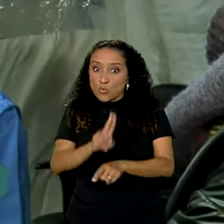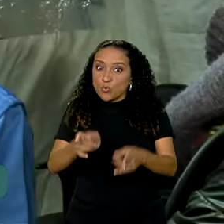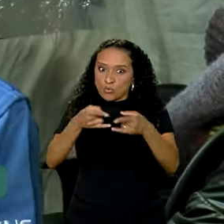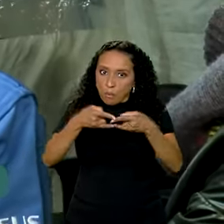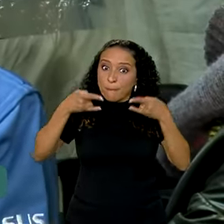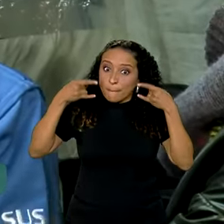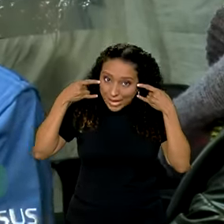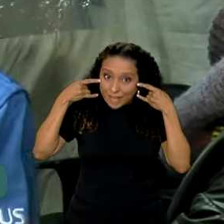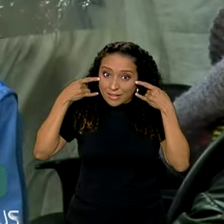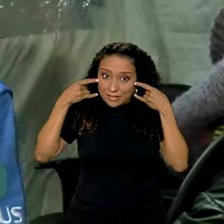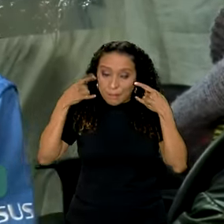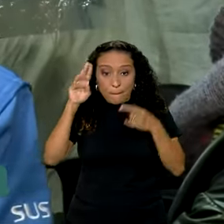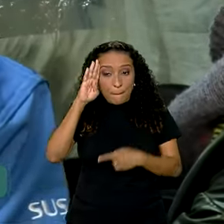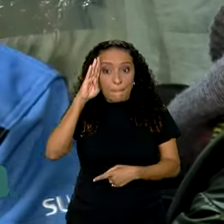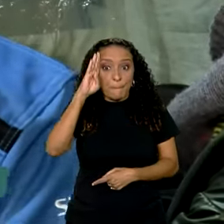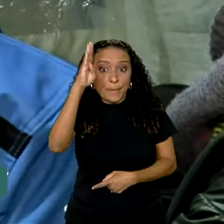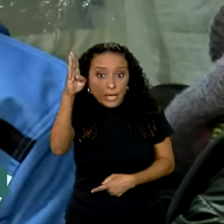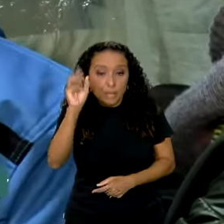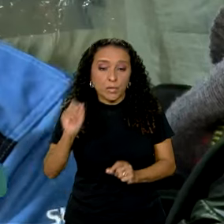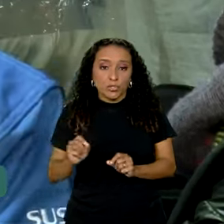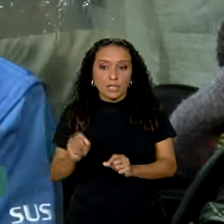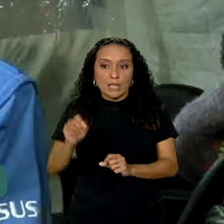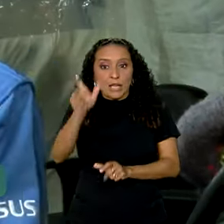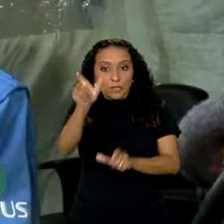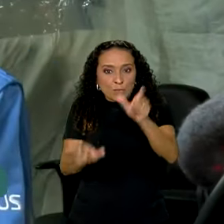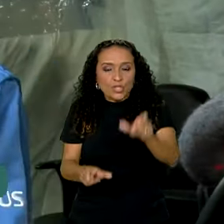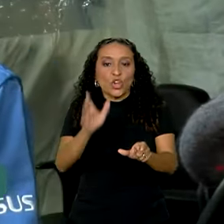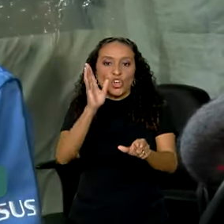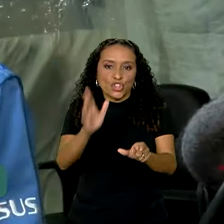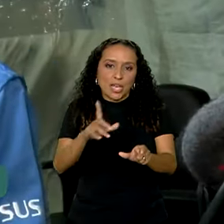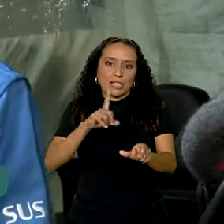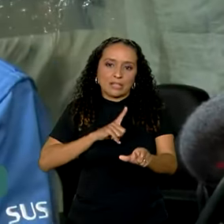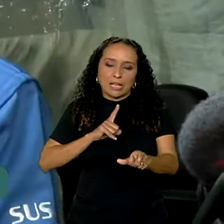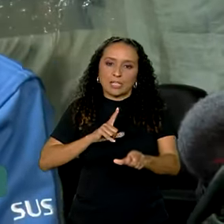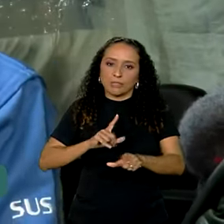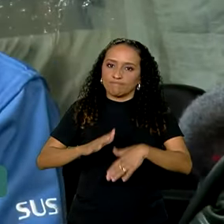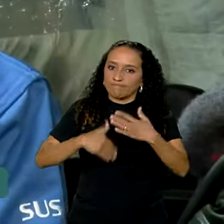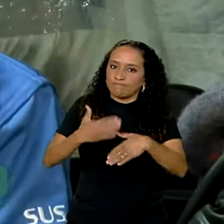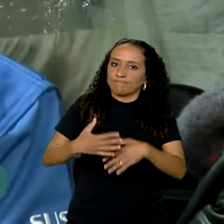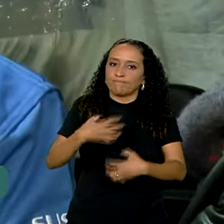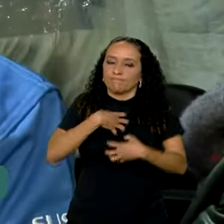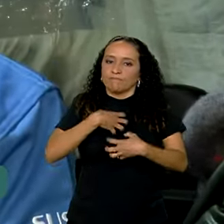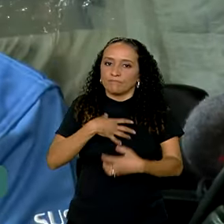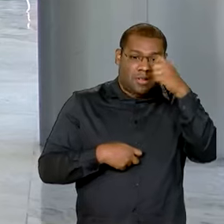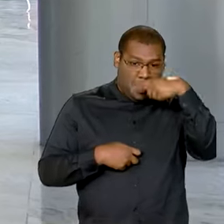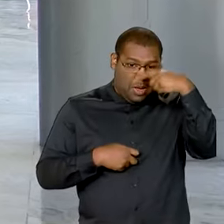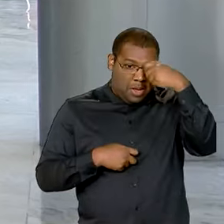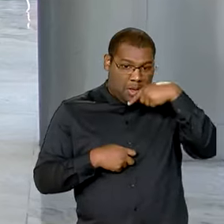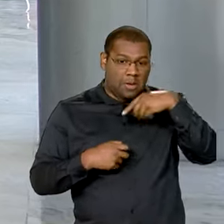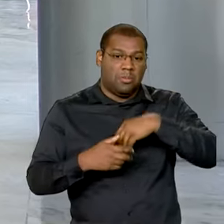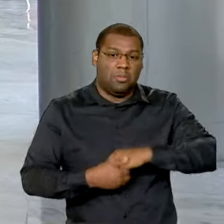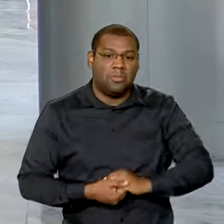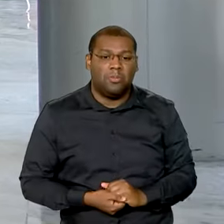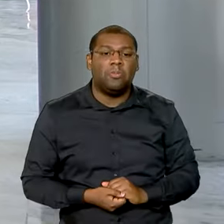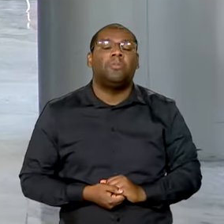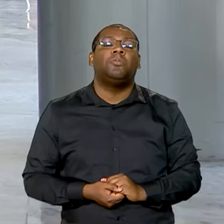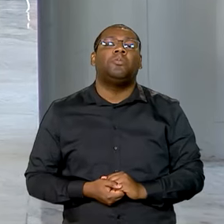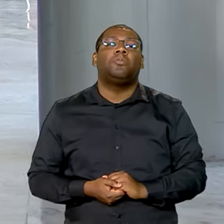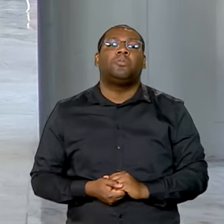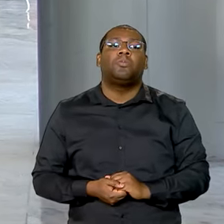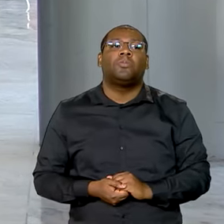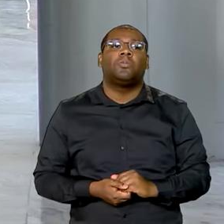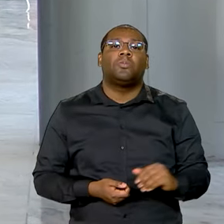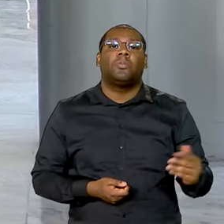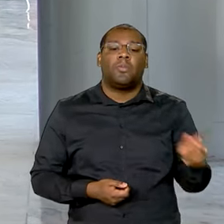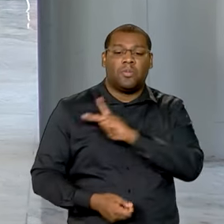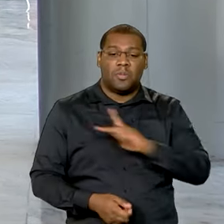máscara, principalmente para aquelas pessoas que já estão desenvolvendo algum sintoma respiratório. Também durante a visita